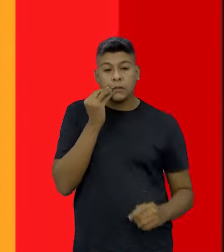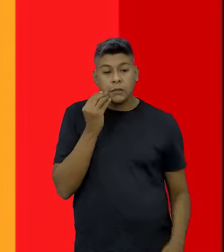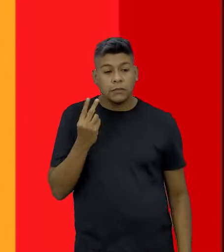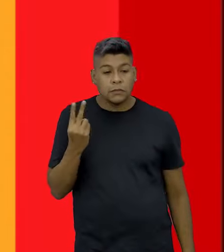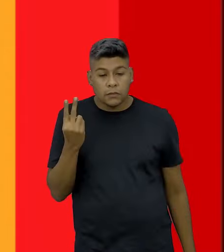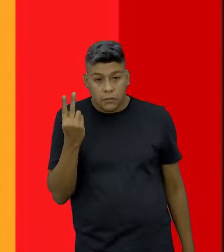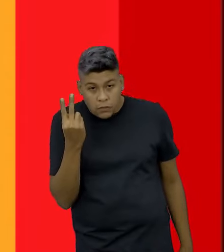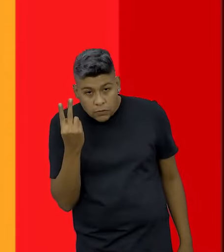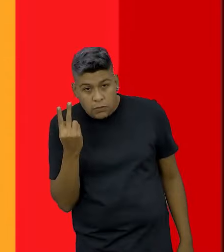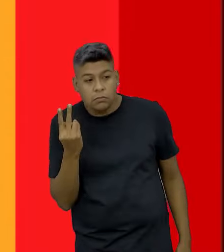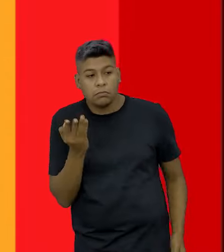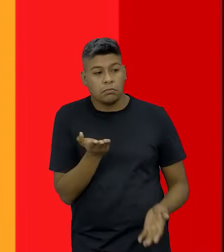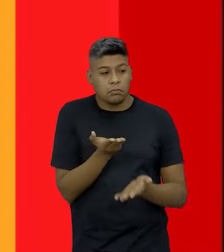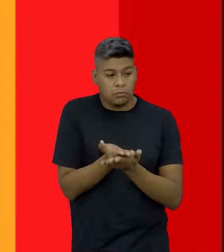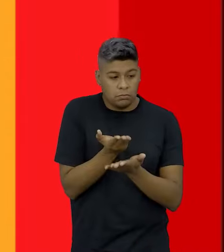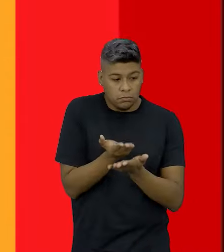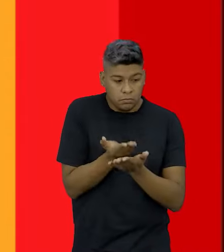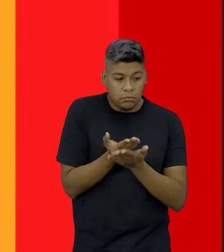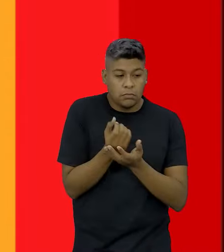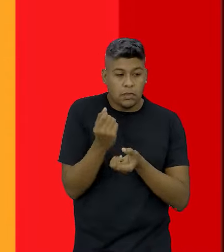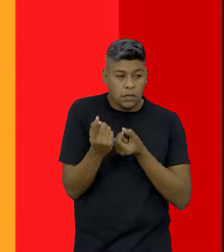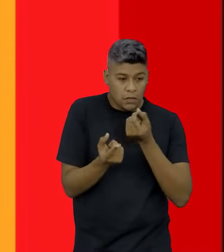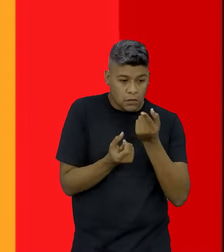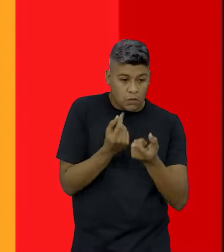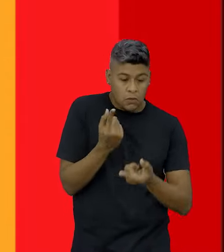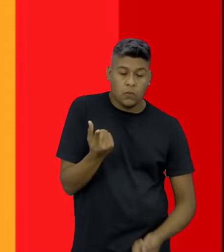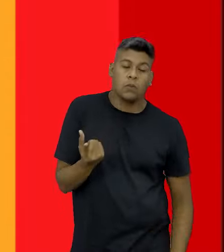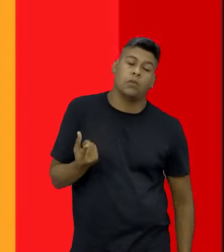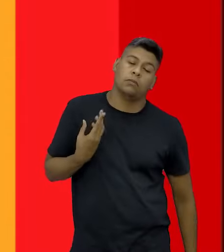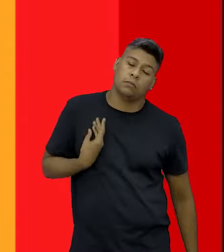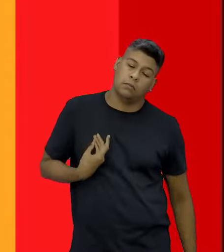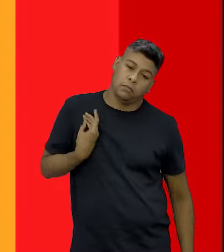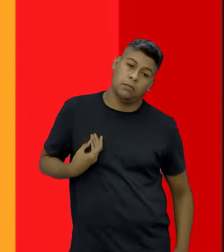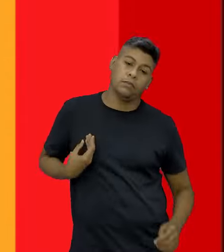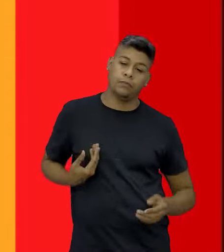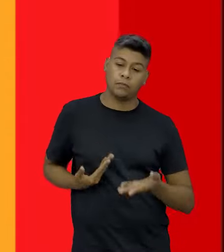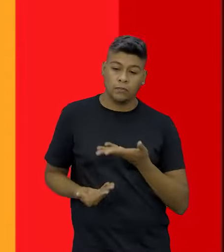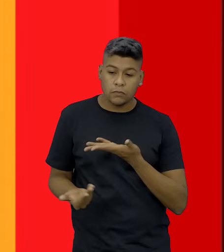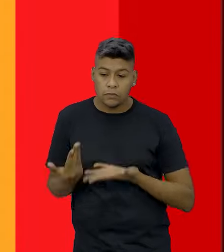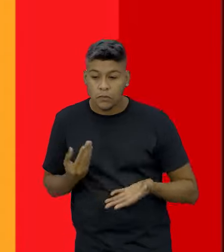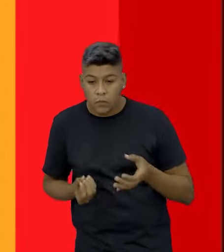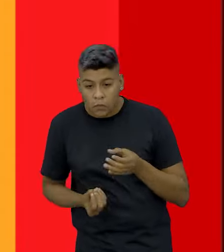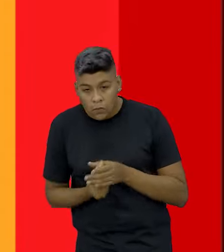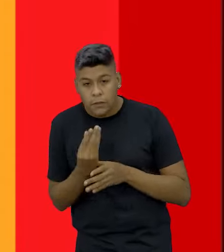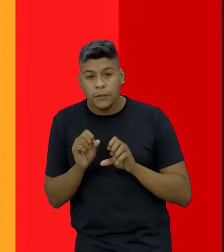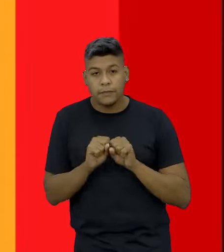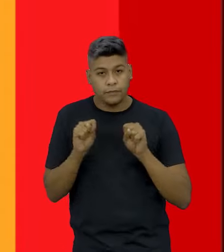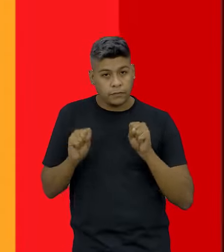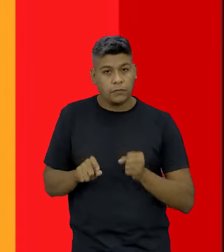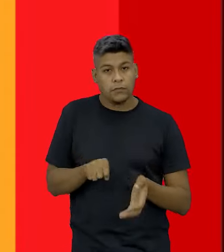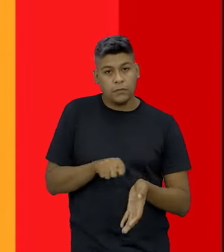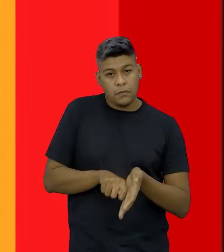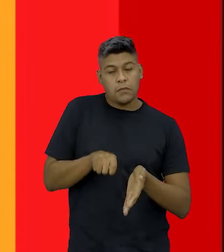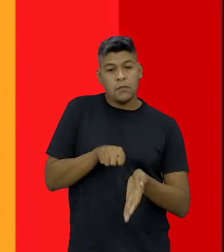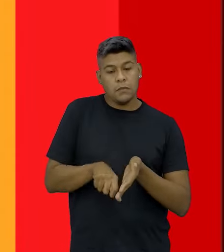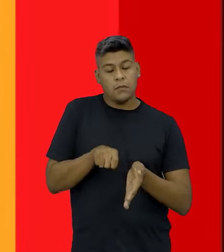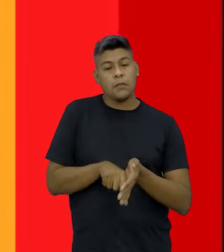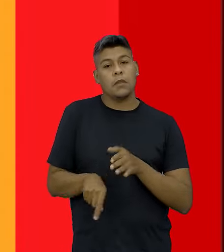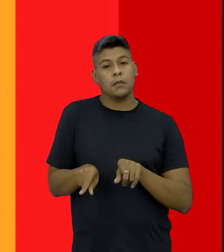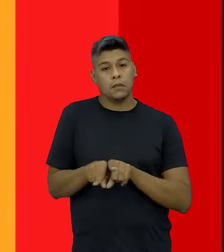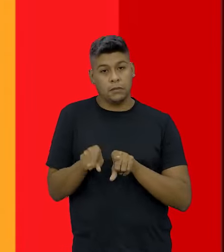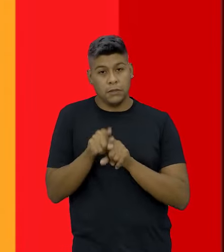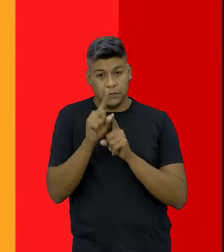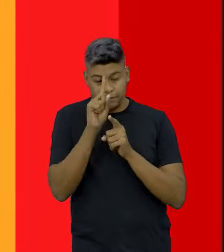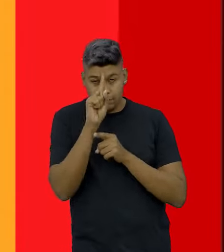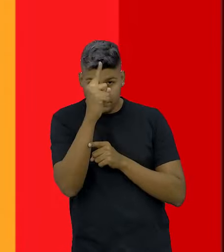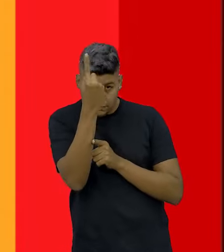se debruçou sobre algumas delas, e em particular, aquelas relacionadas à construção do sistema de escrita e as